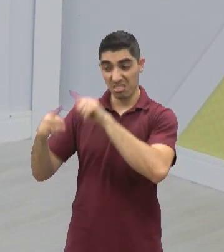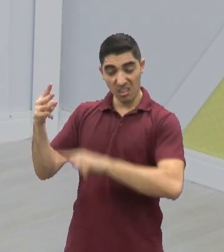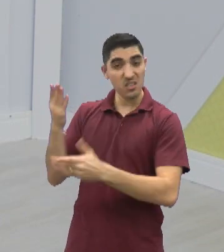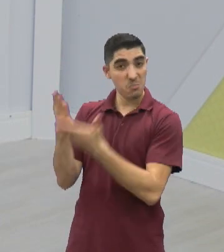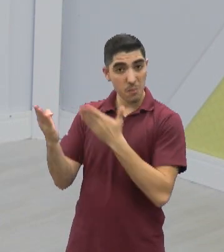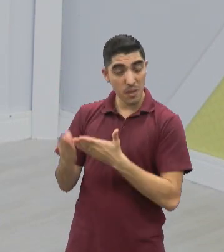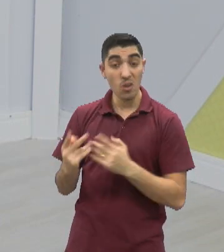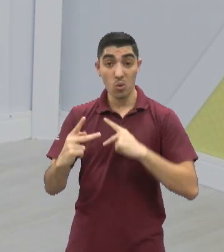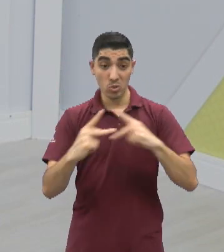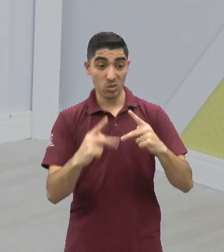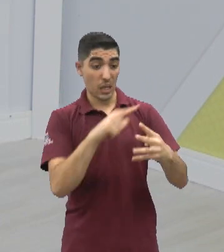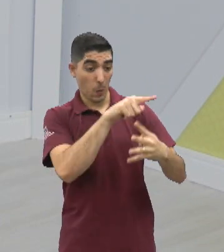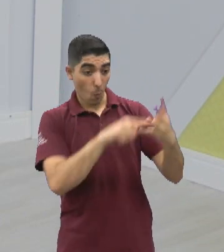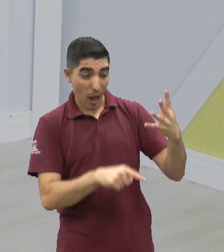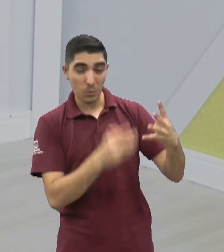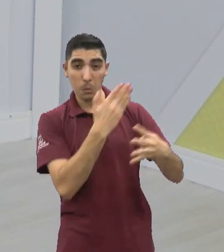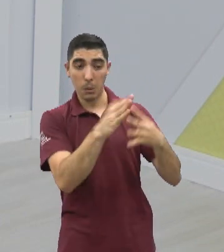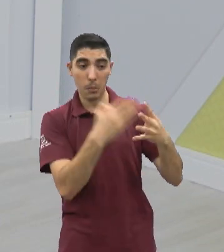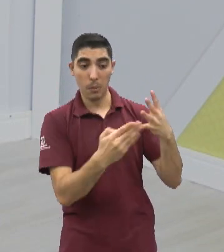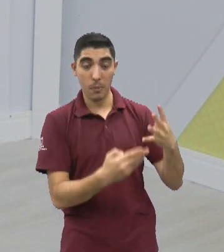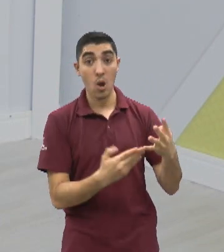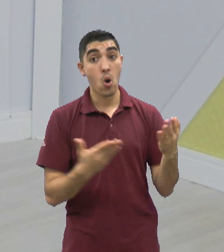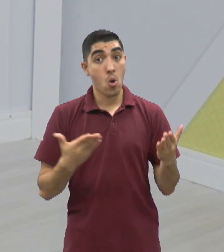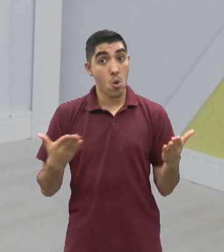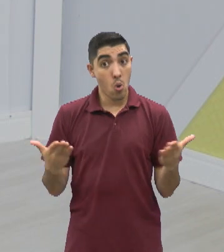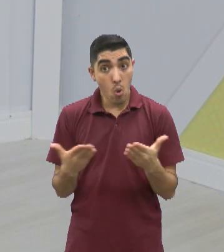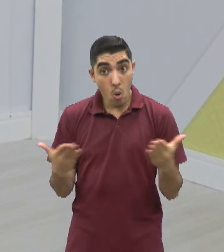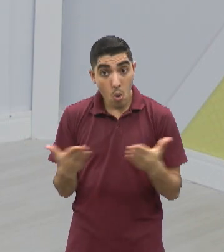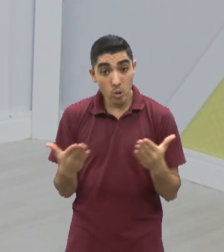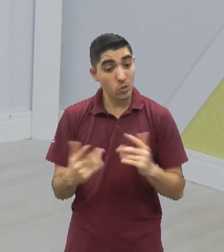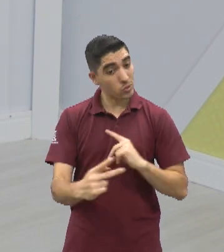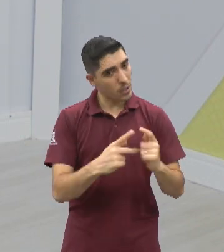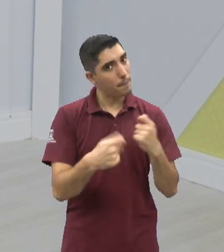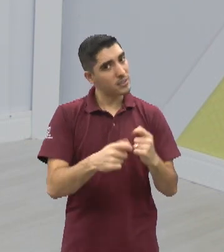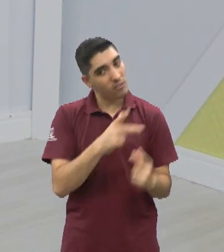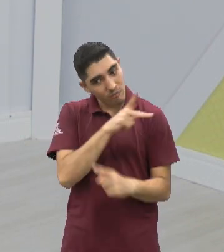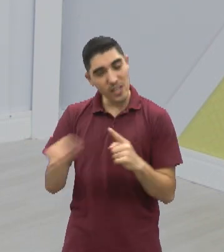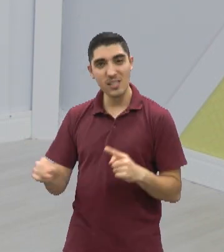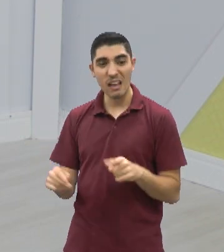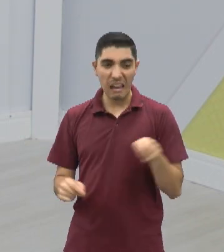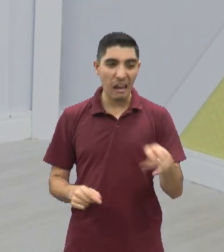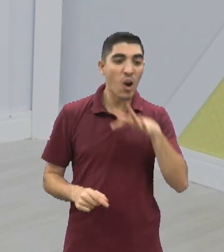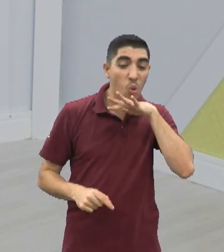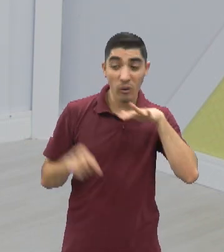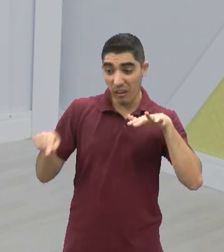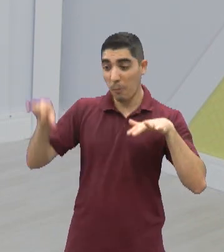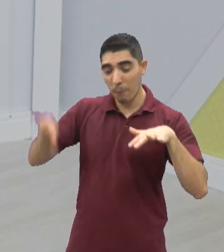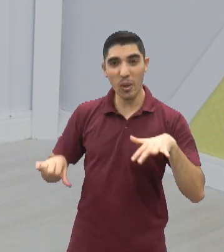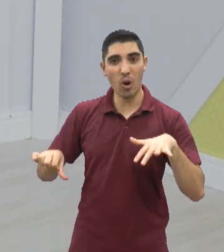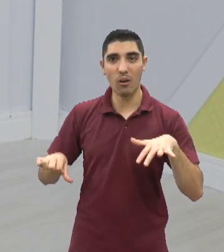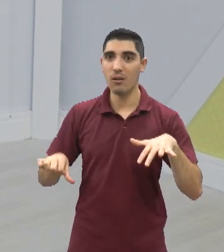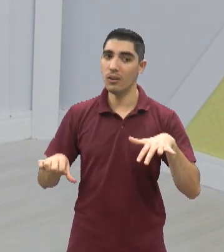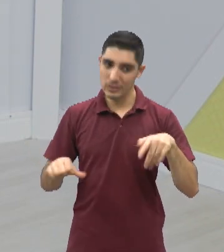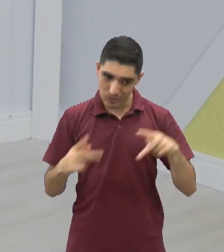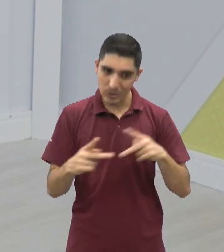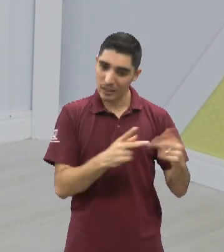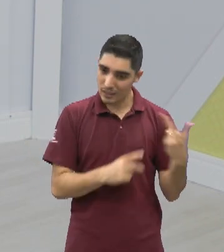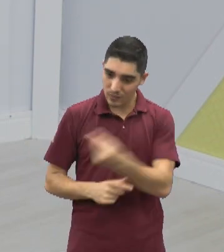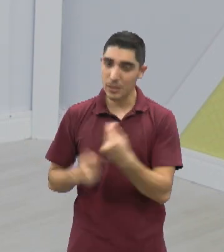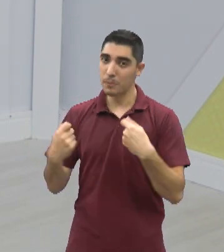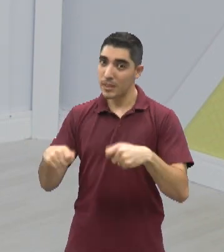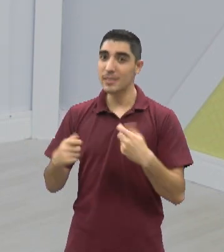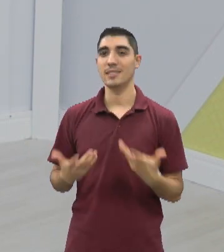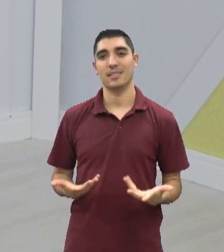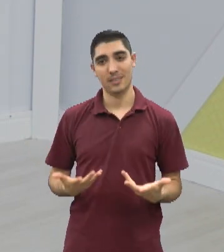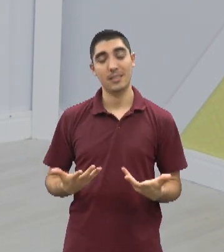4 jogos e 4 derrotas, hoje vai ser o Inho ruim com o Inho pior. Vamos ver quem que vai sair vitorioso hoje do Nilson Nelson. Esperamos que